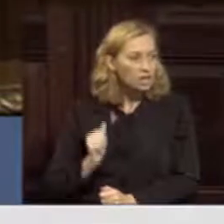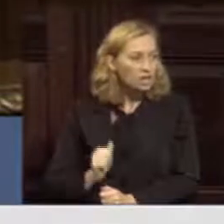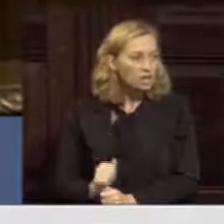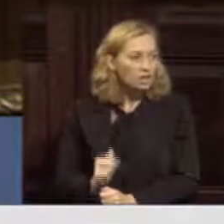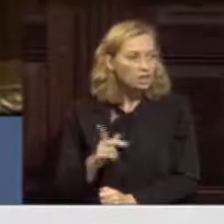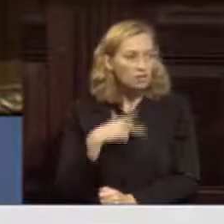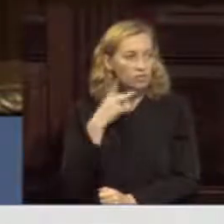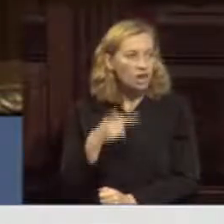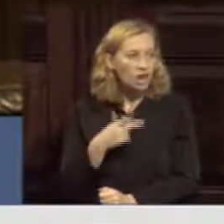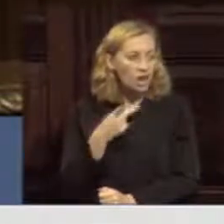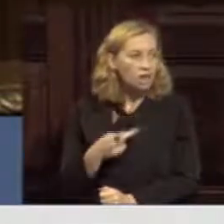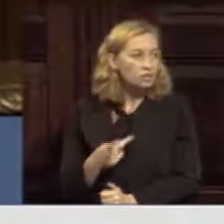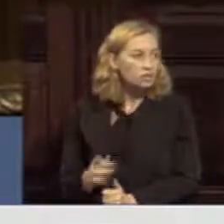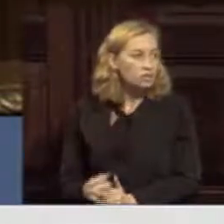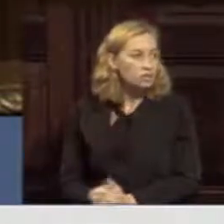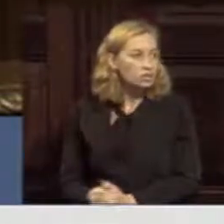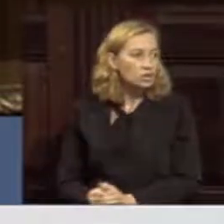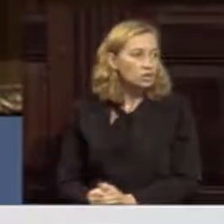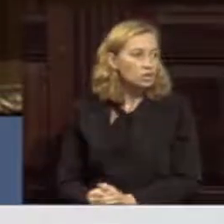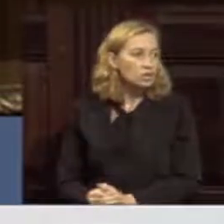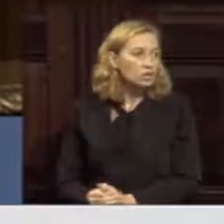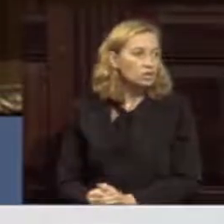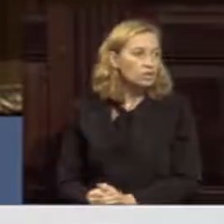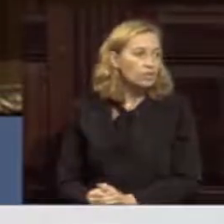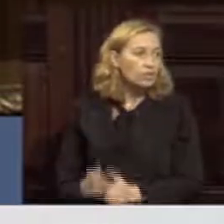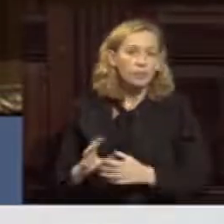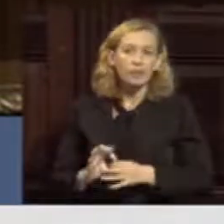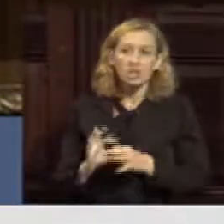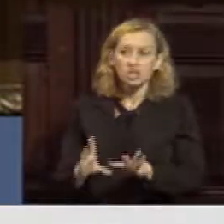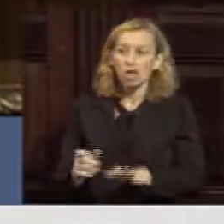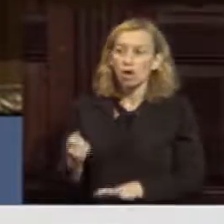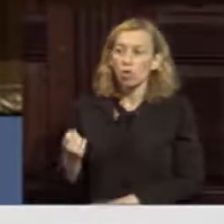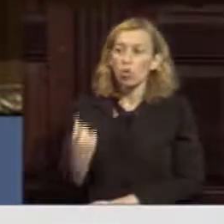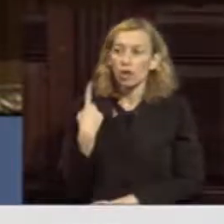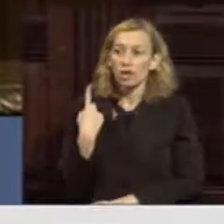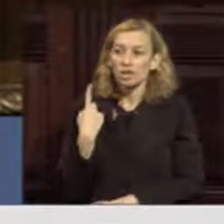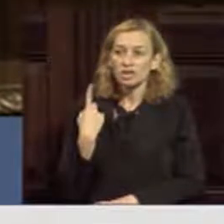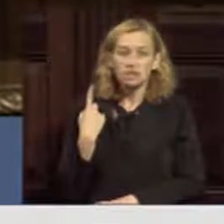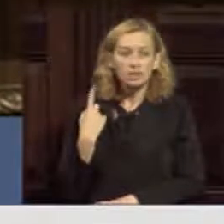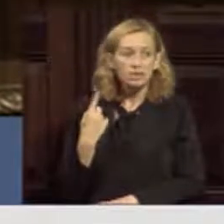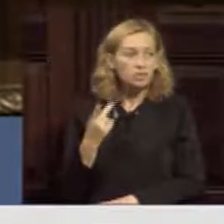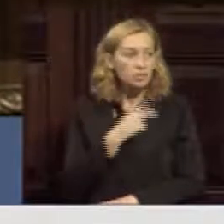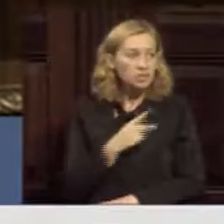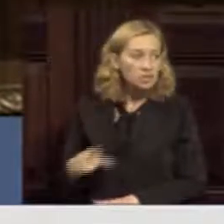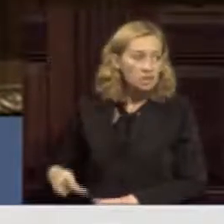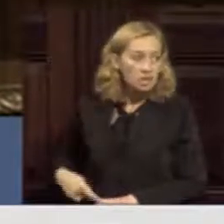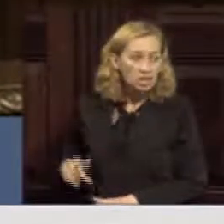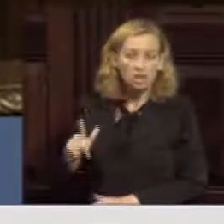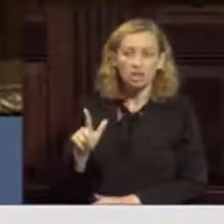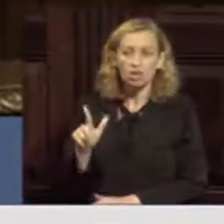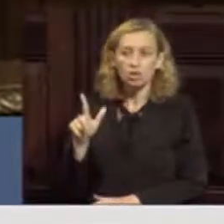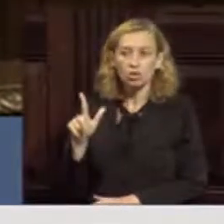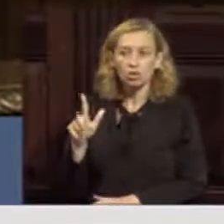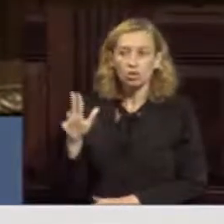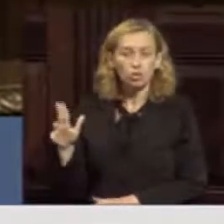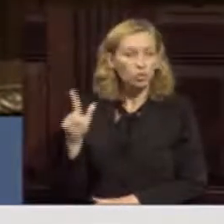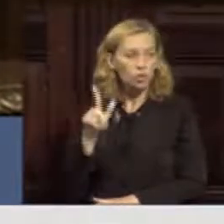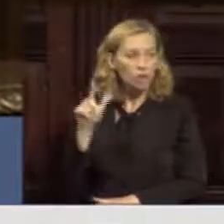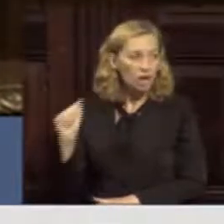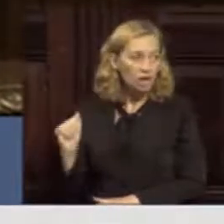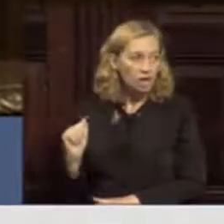o Supremo Tribunal Federal deixar o ex-presidente Lula solto, está agindo como indutor da violência entre os